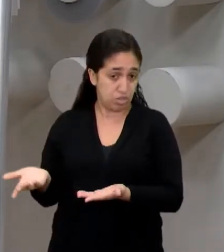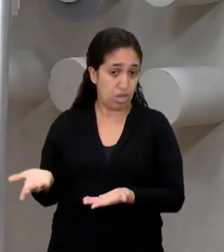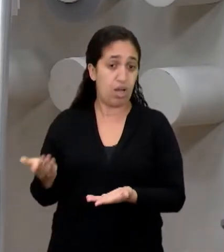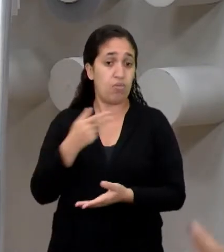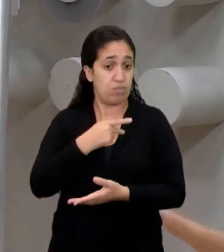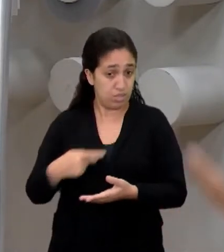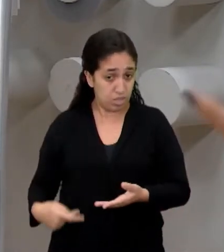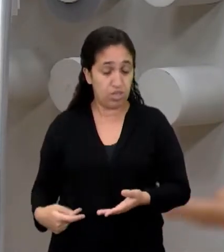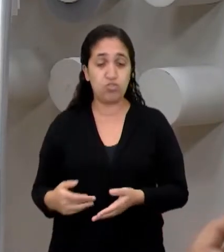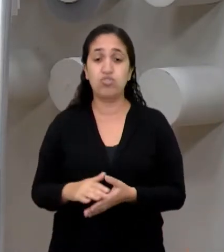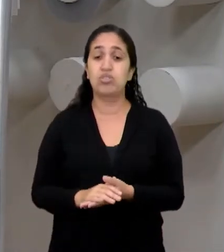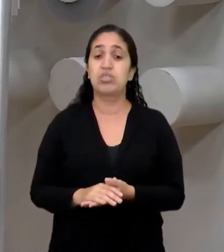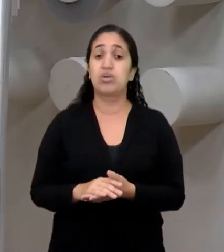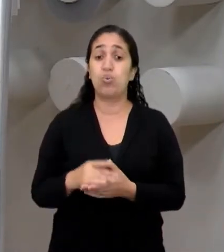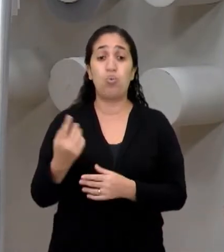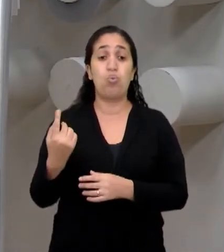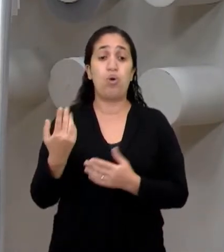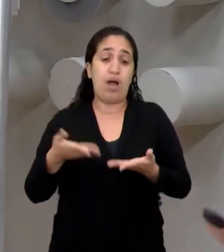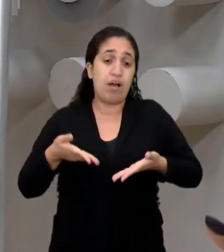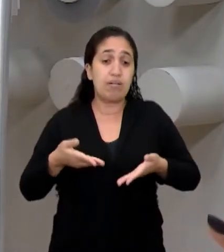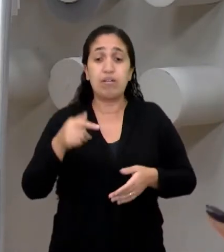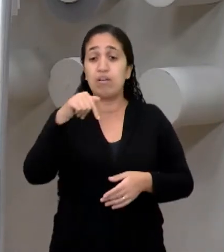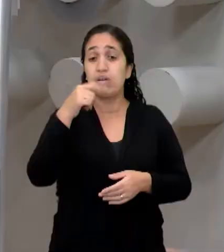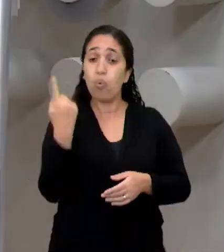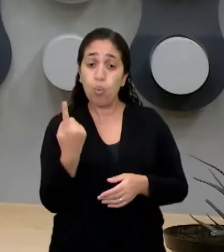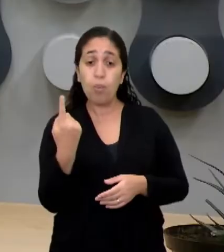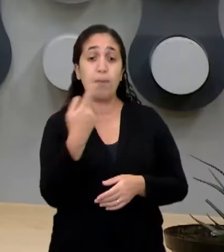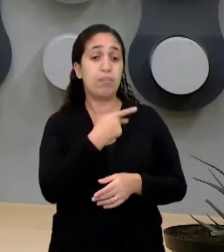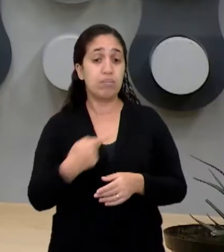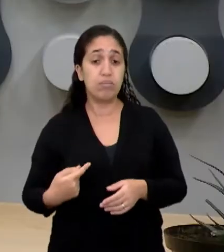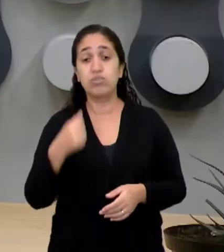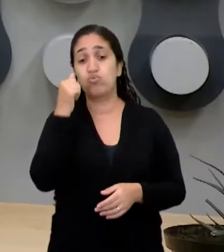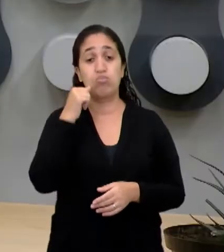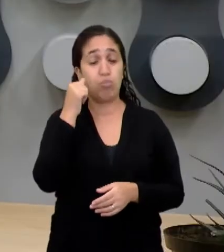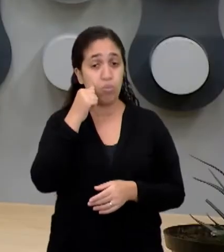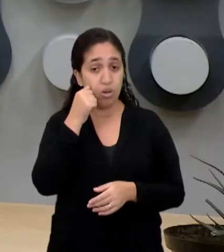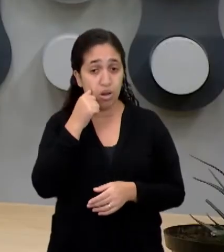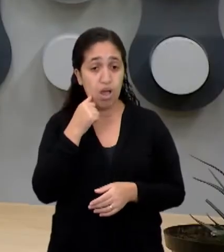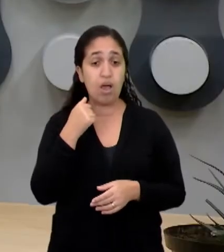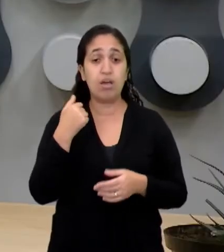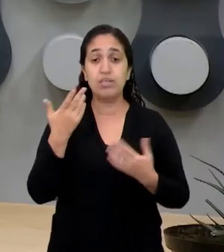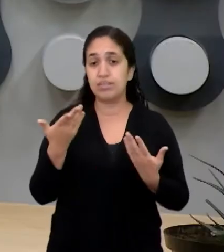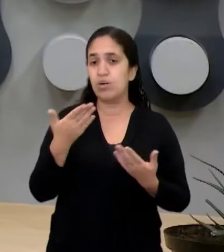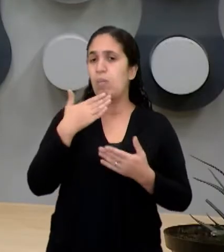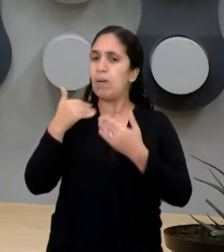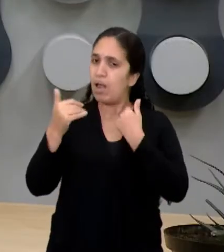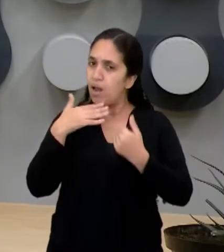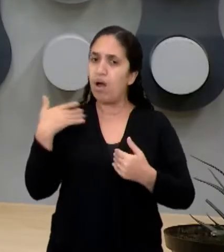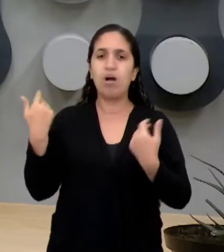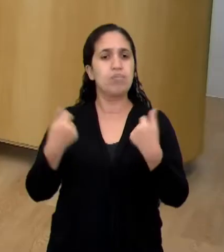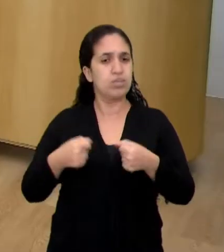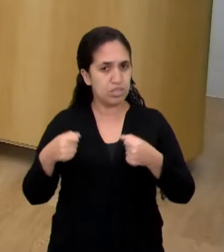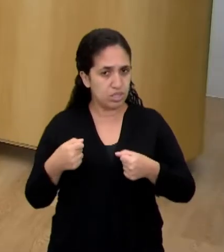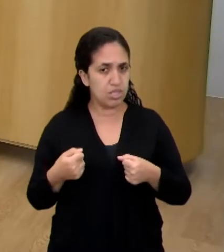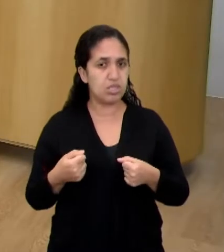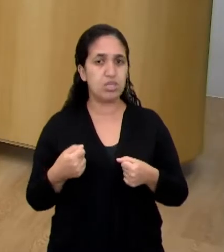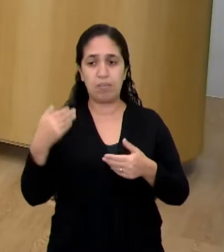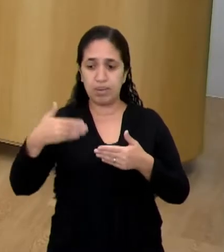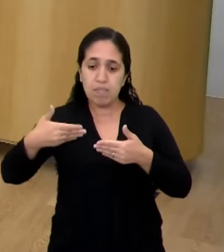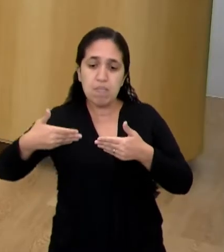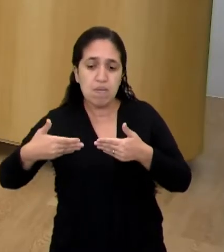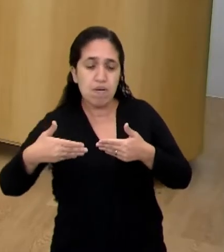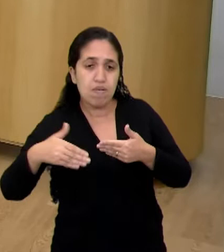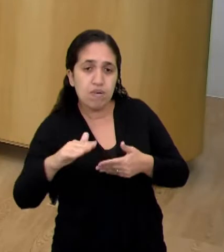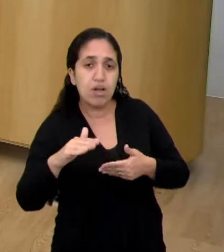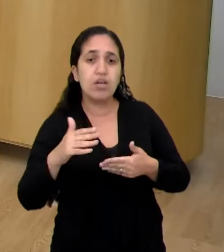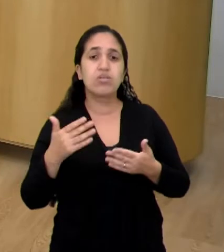a gente teve uma presidente mulher também. Então a gente precisa melhorar isso, né? Precisa melhorar, porque é daí que vai partir